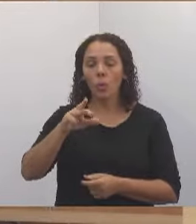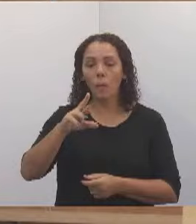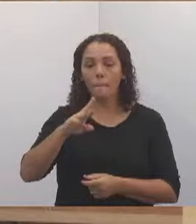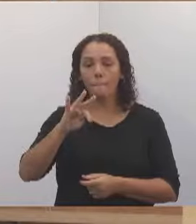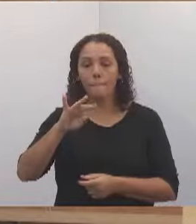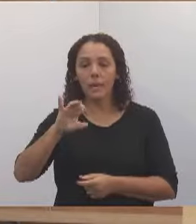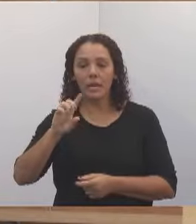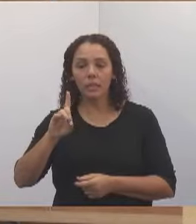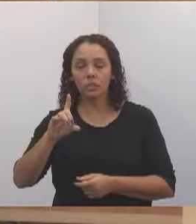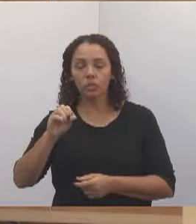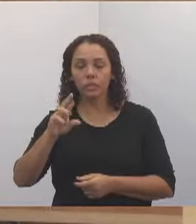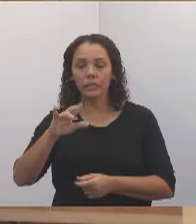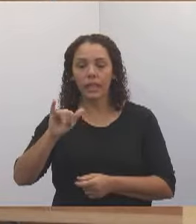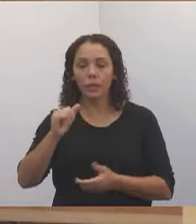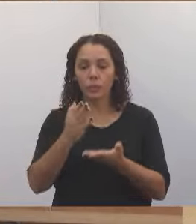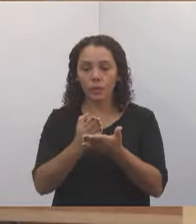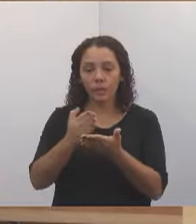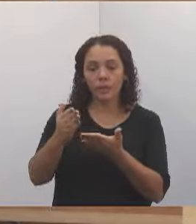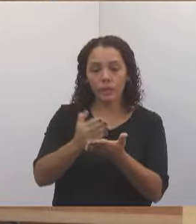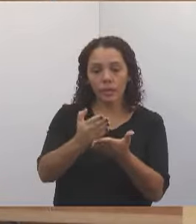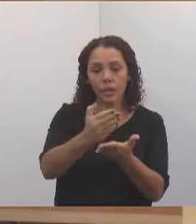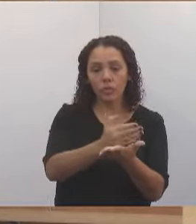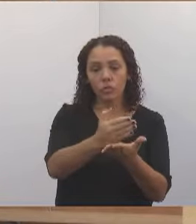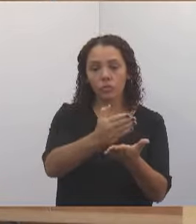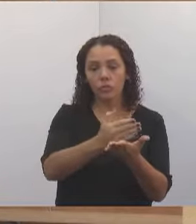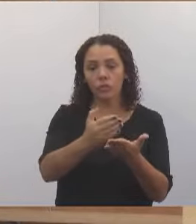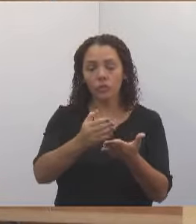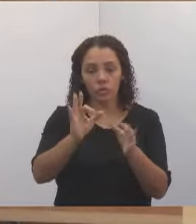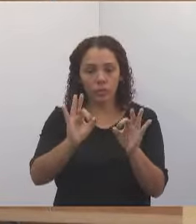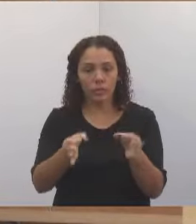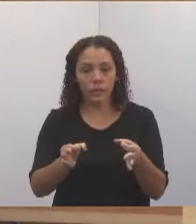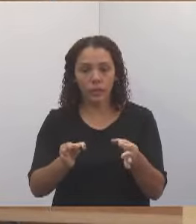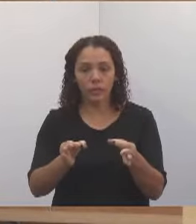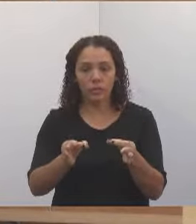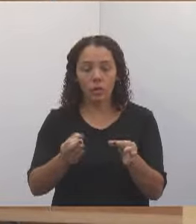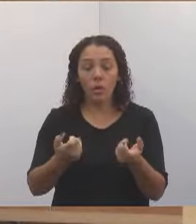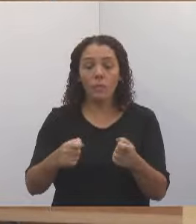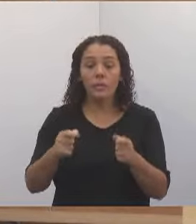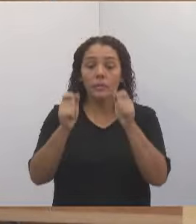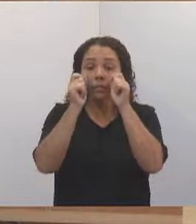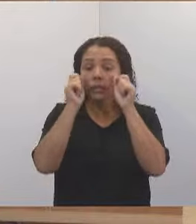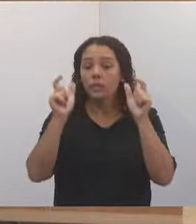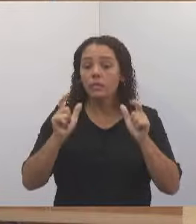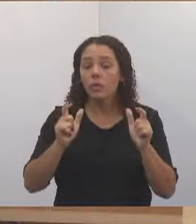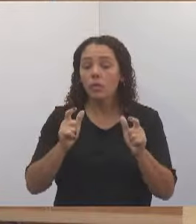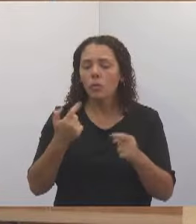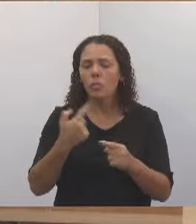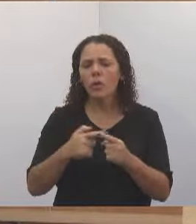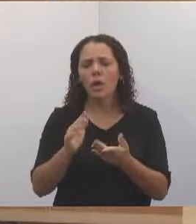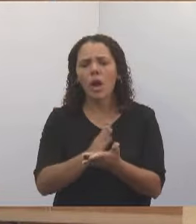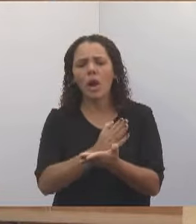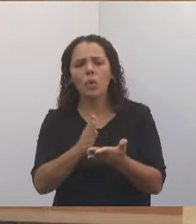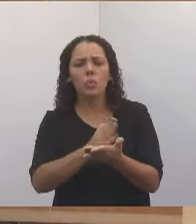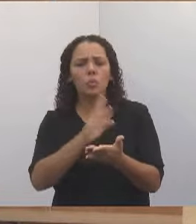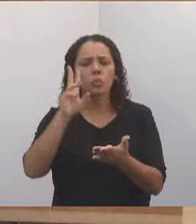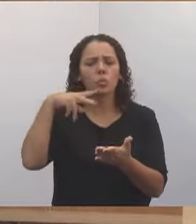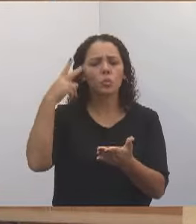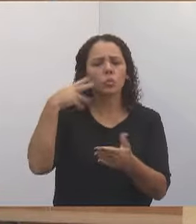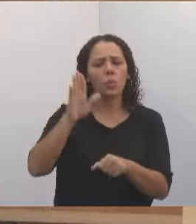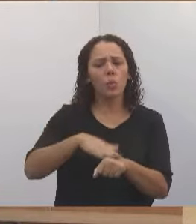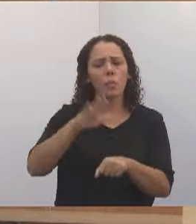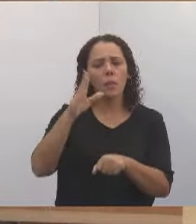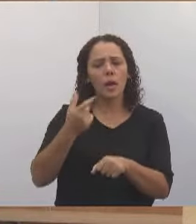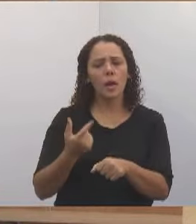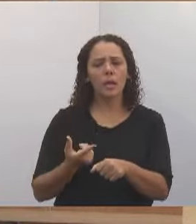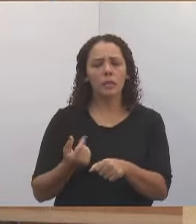vereador em qualquer cidade? Eu acho que é isso que a gente tem que começar a se atentar. Por que que para alguns vereadores vem mais dinheiro do